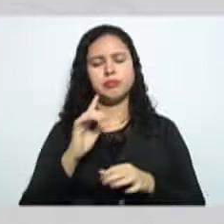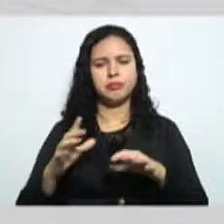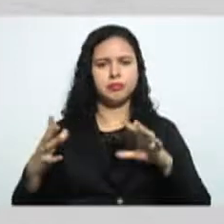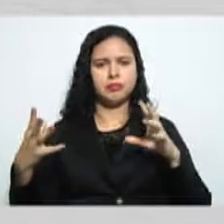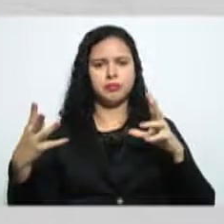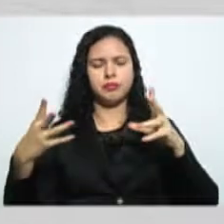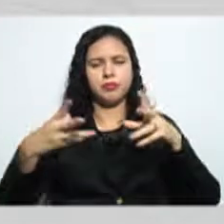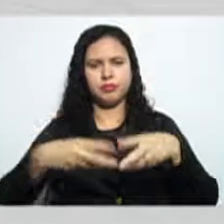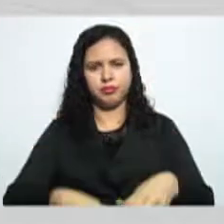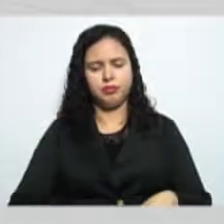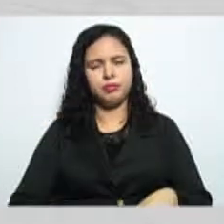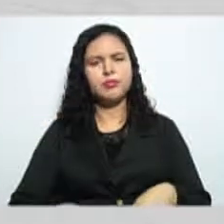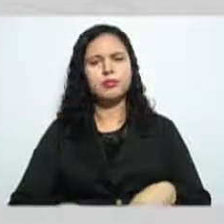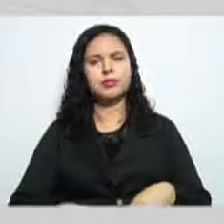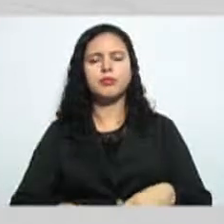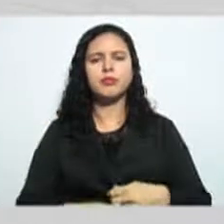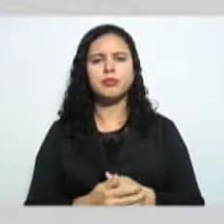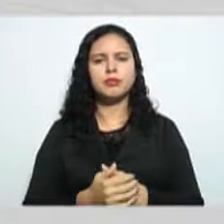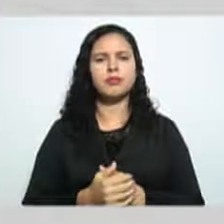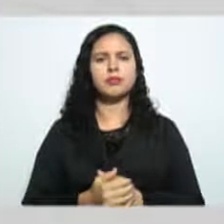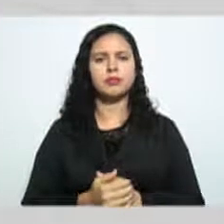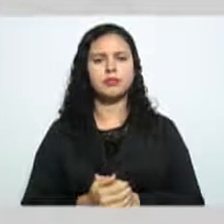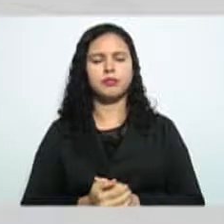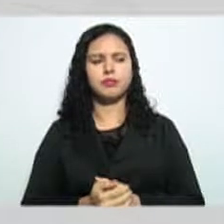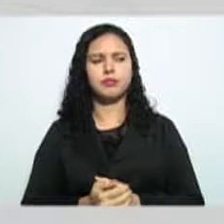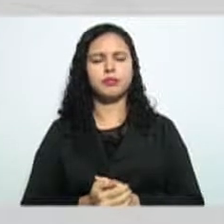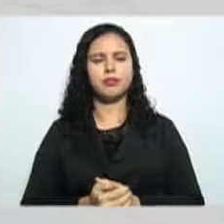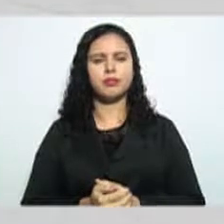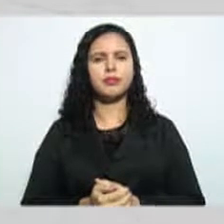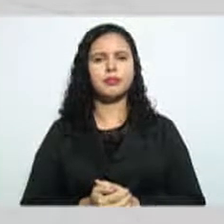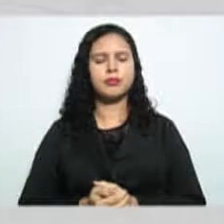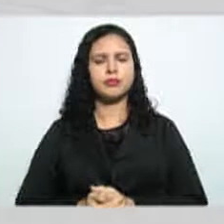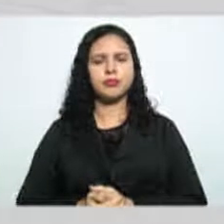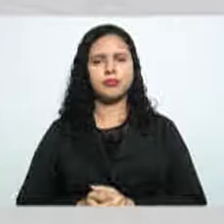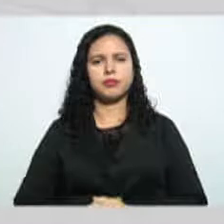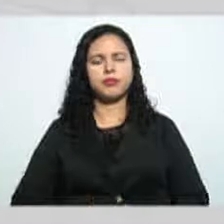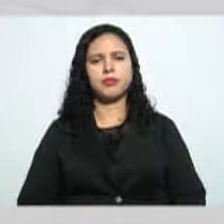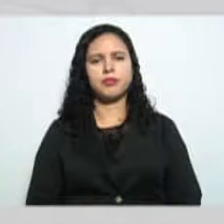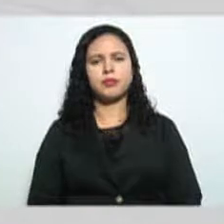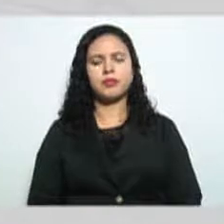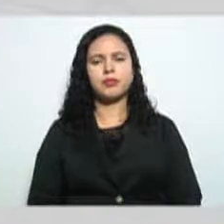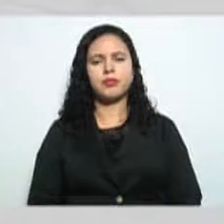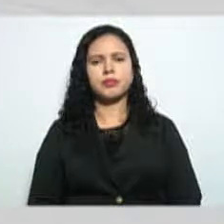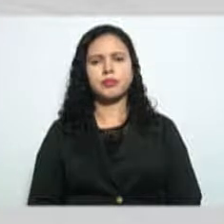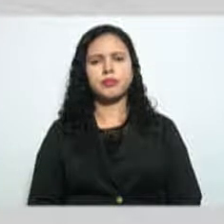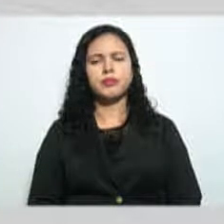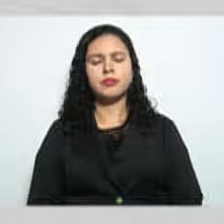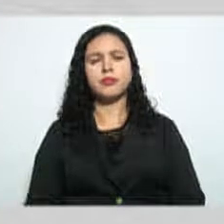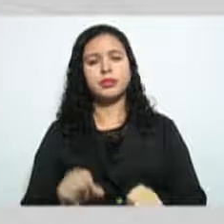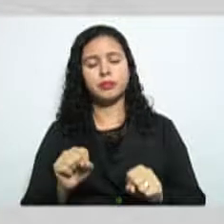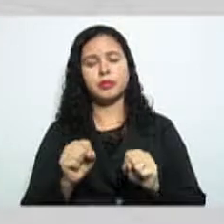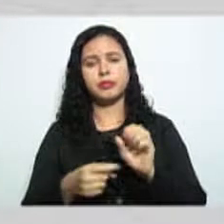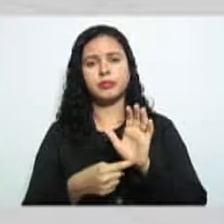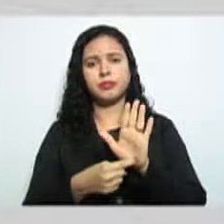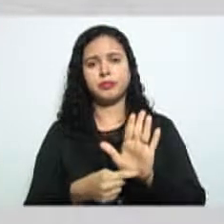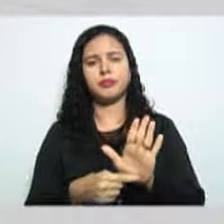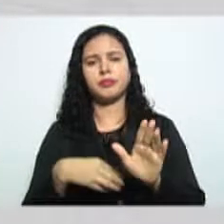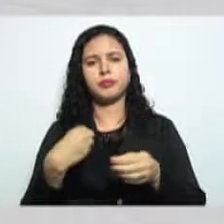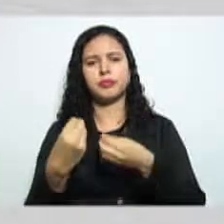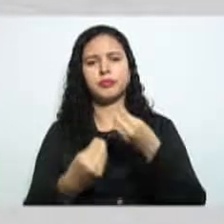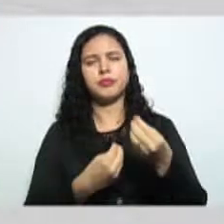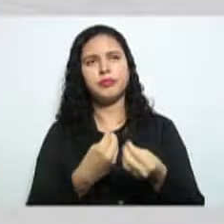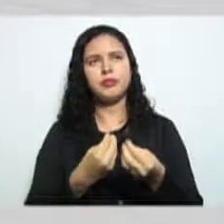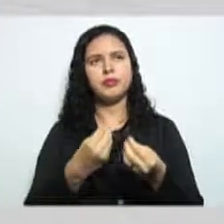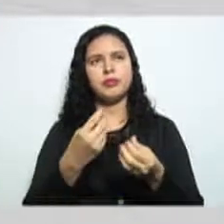mundo. É muito vantajoso na economia. Aí, o que a gente pode indicar como